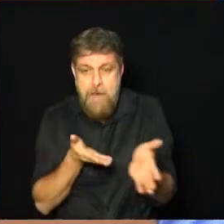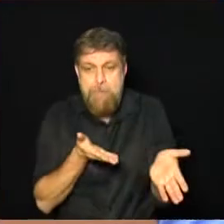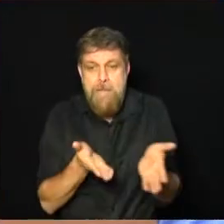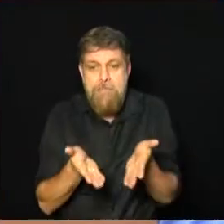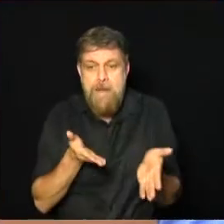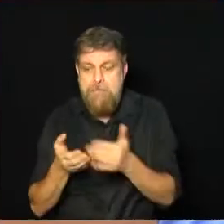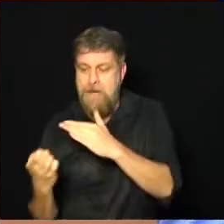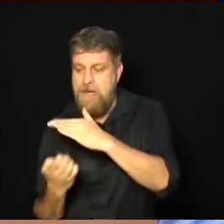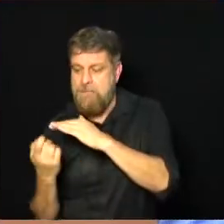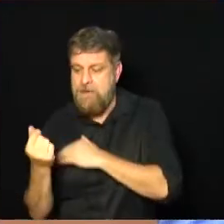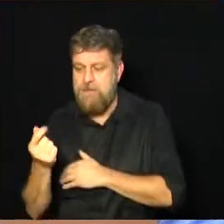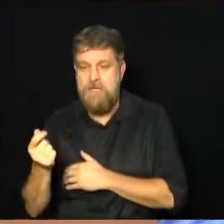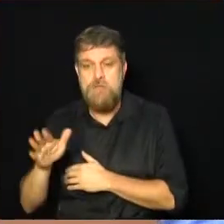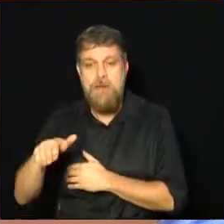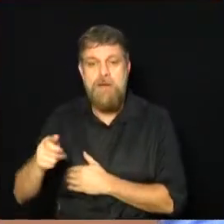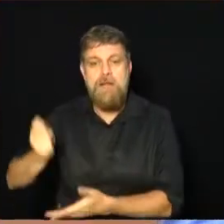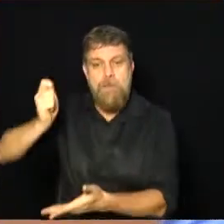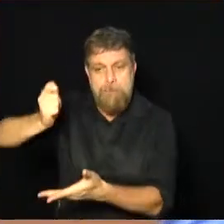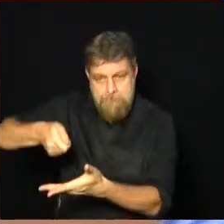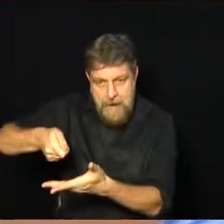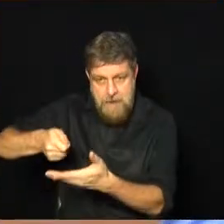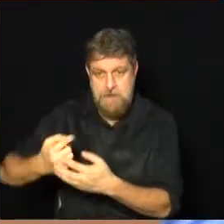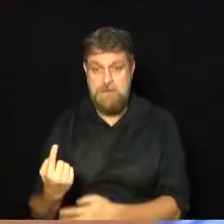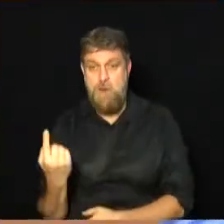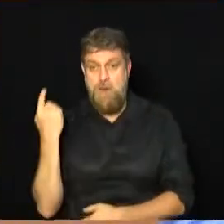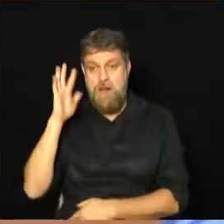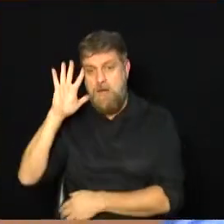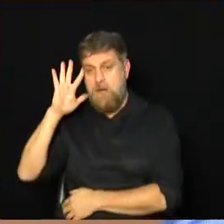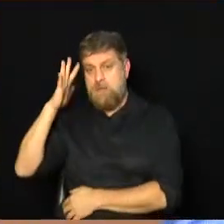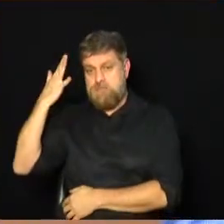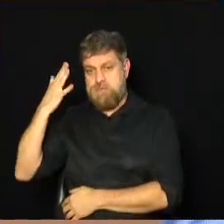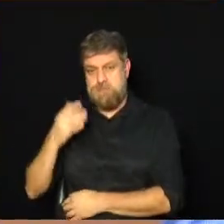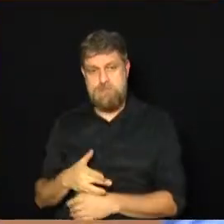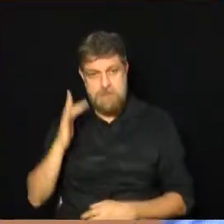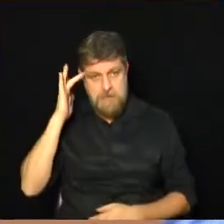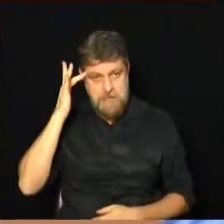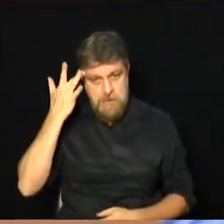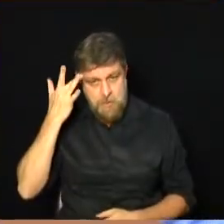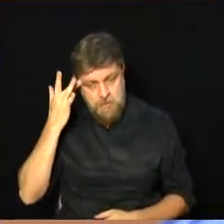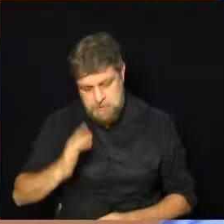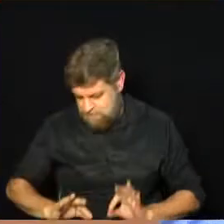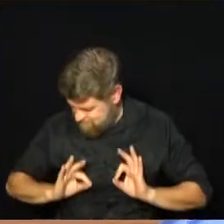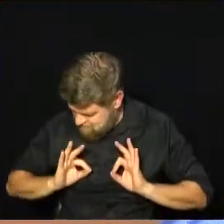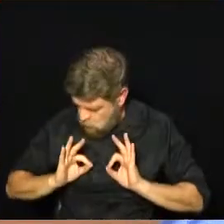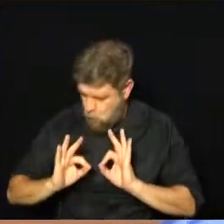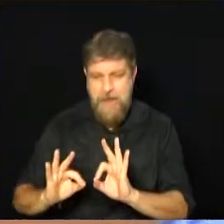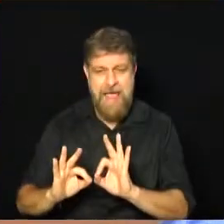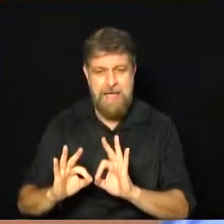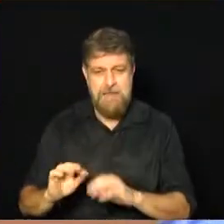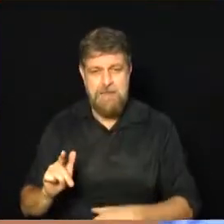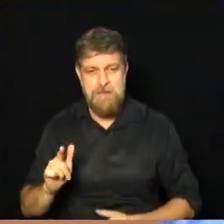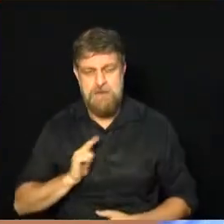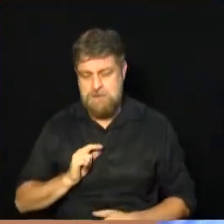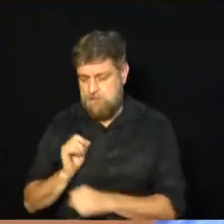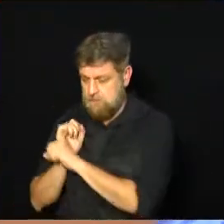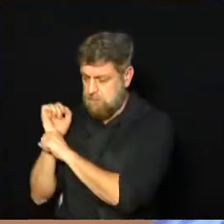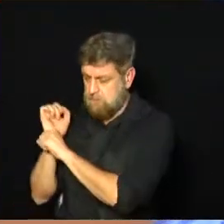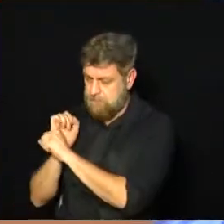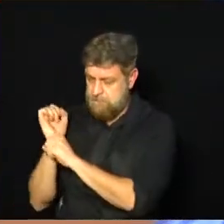obras. Pensando naquela época, a decisão, eu acho que foi extremamente acertada, de passado esses anos